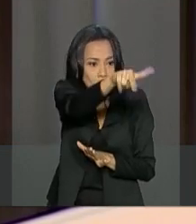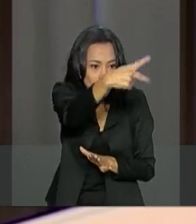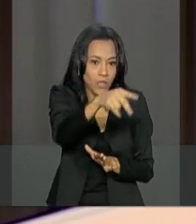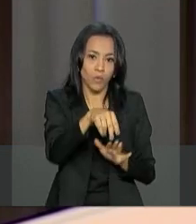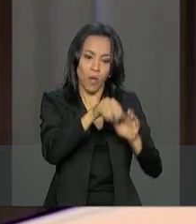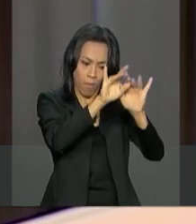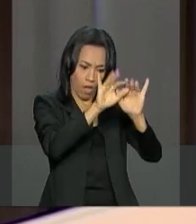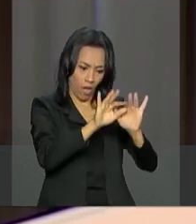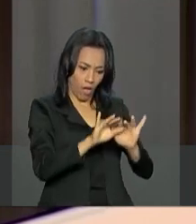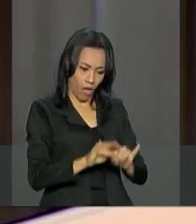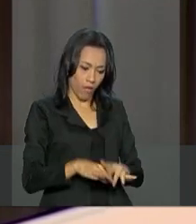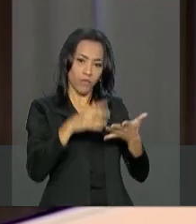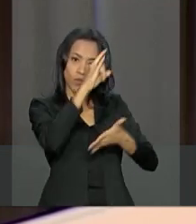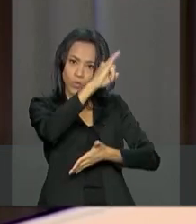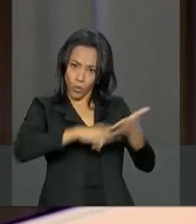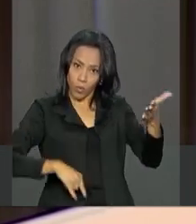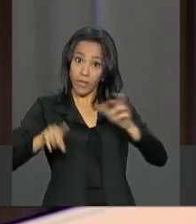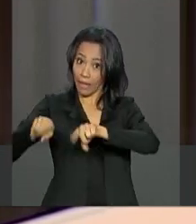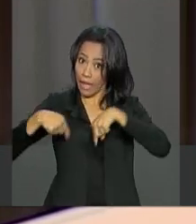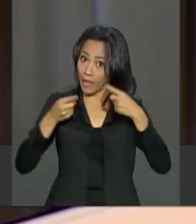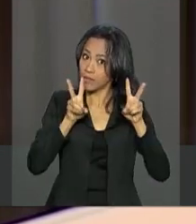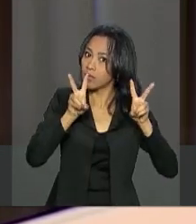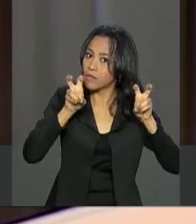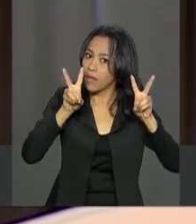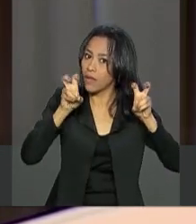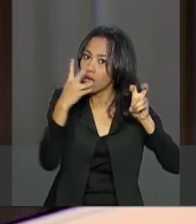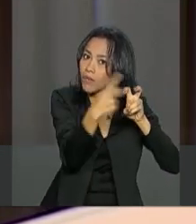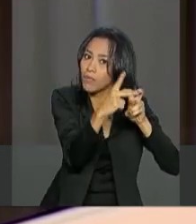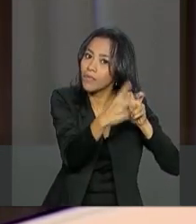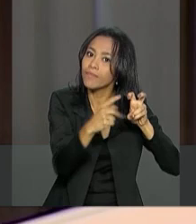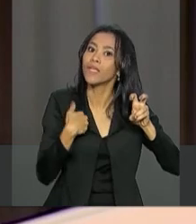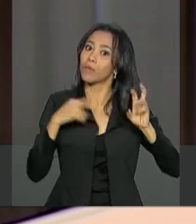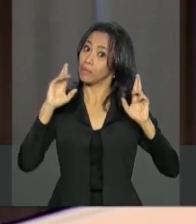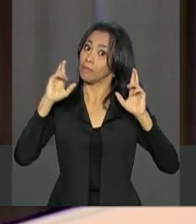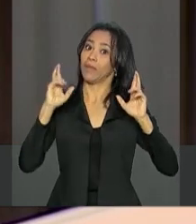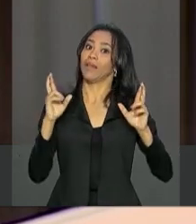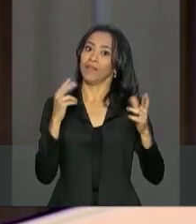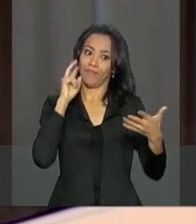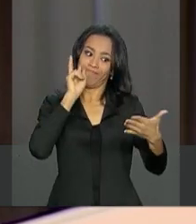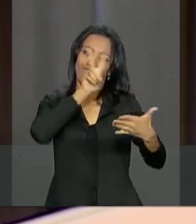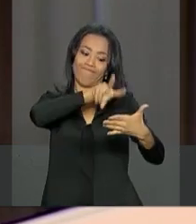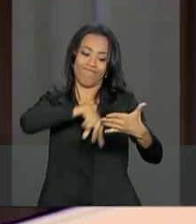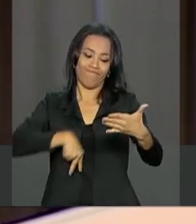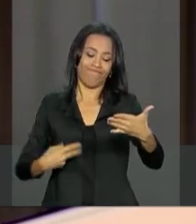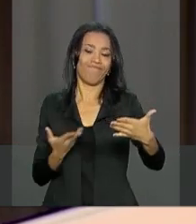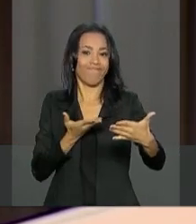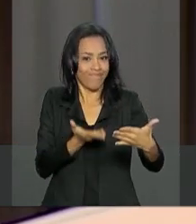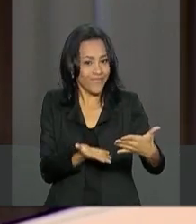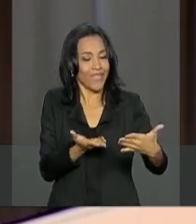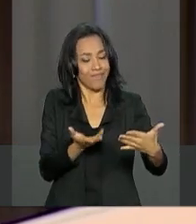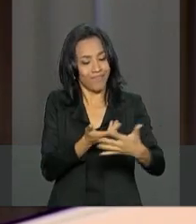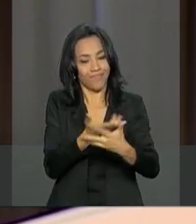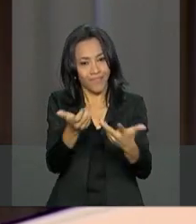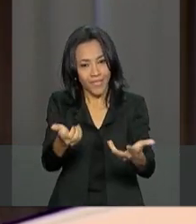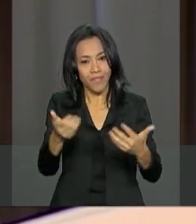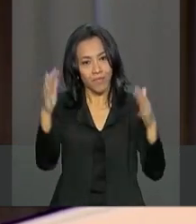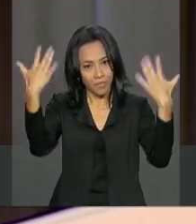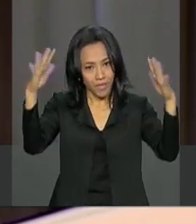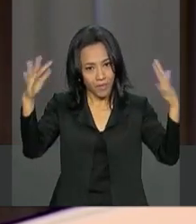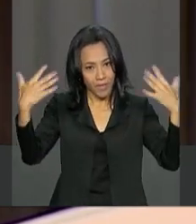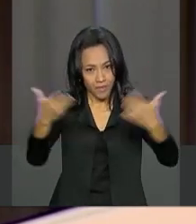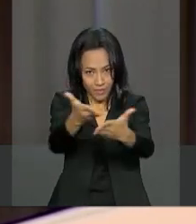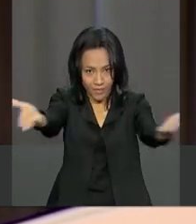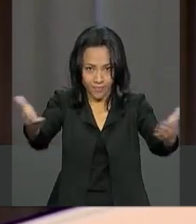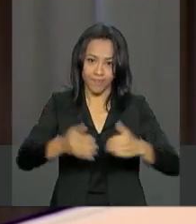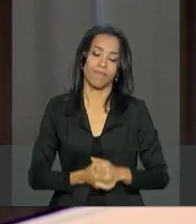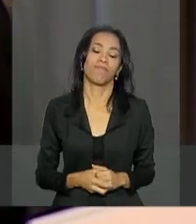documentos temas dessa natureza, que, volto a dizer, espero recebê-lo, assim como distribuído a todo o país. Meus parabéns à